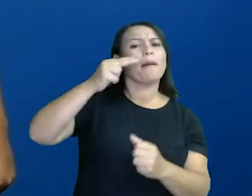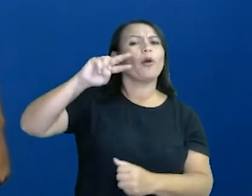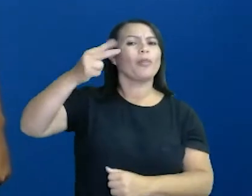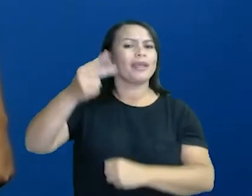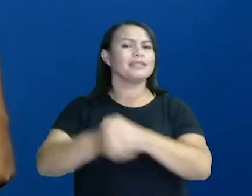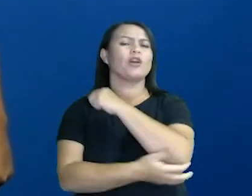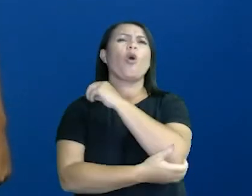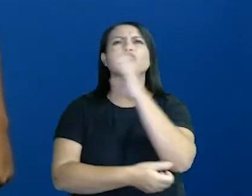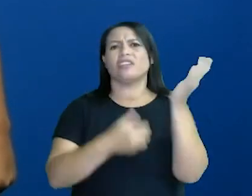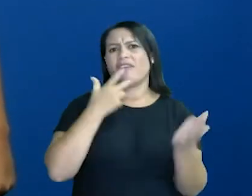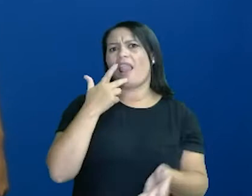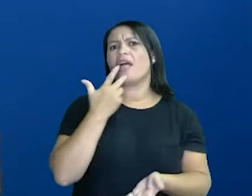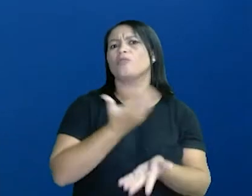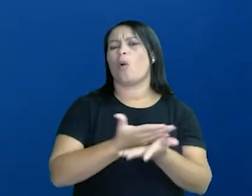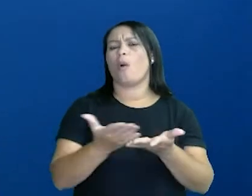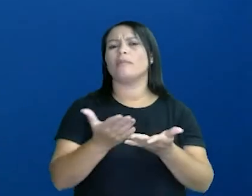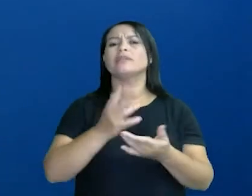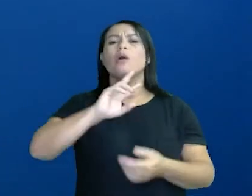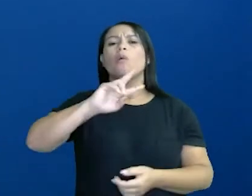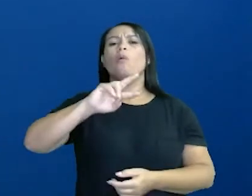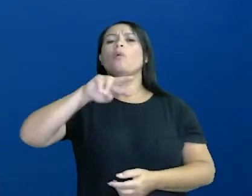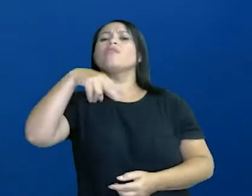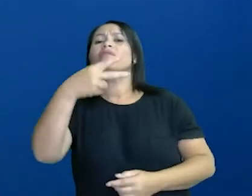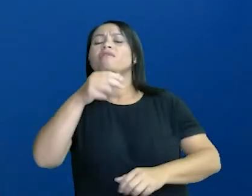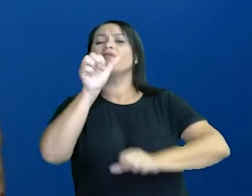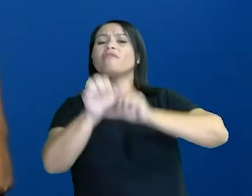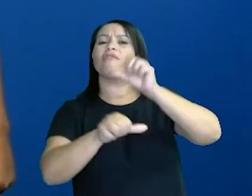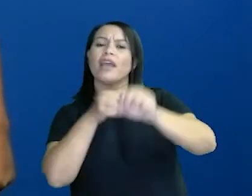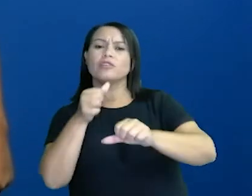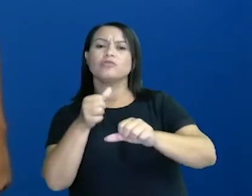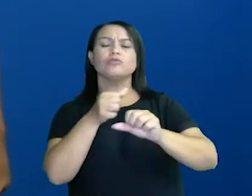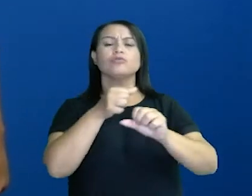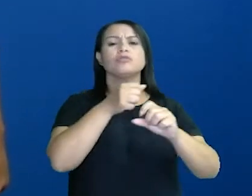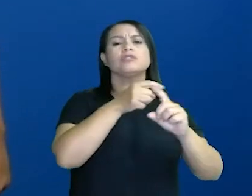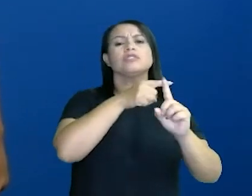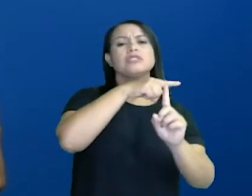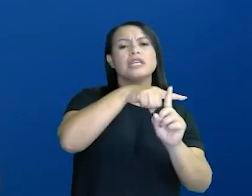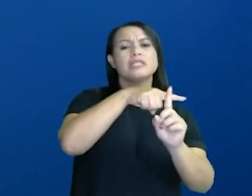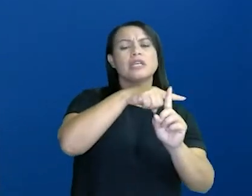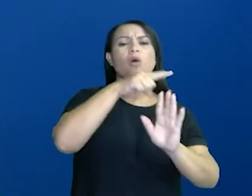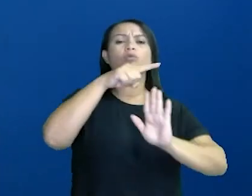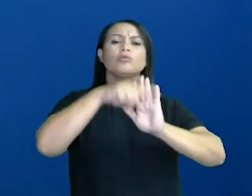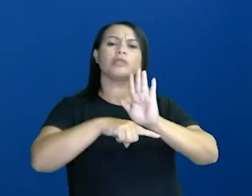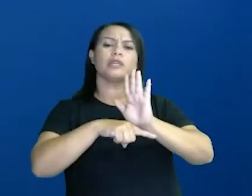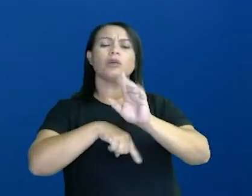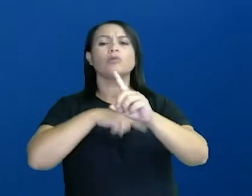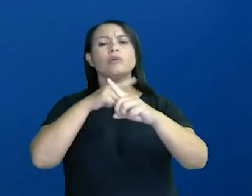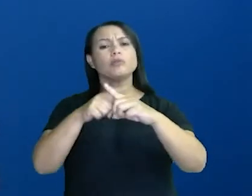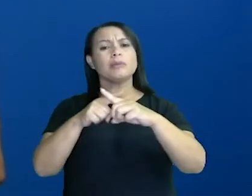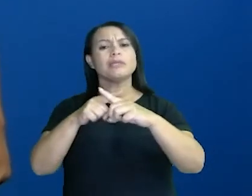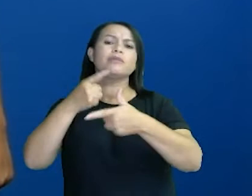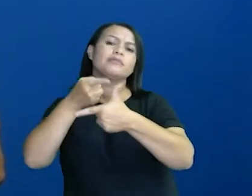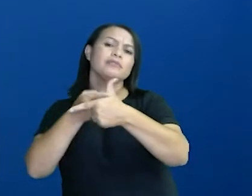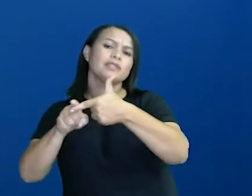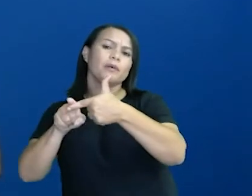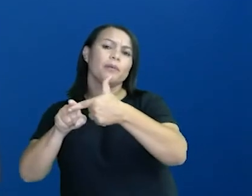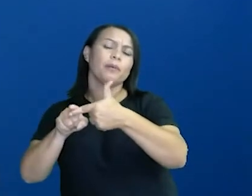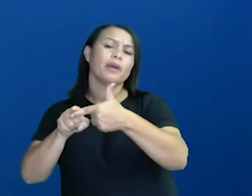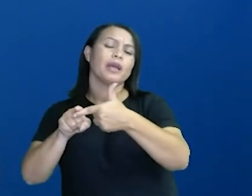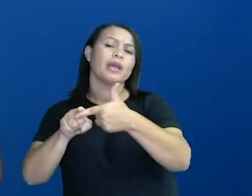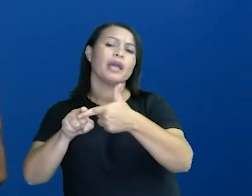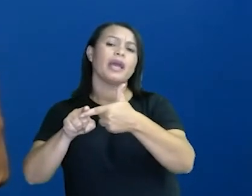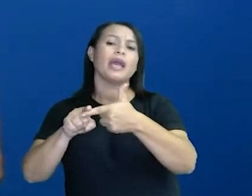ter comentado lá no começo então inverso de adição subtração o inverso de multiplicação divisão